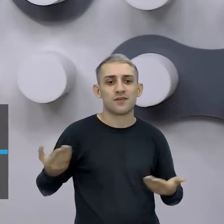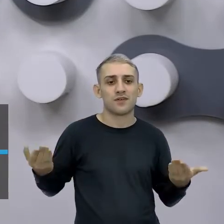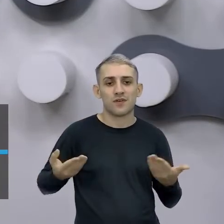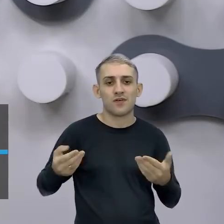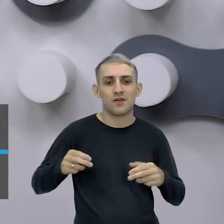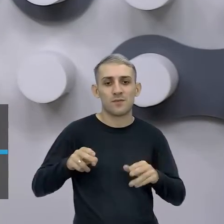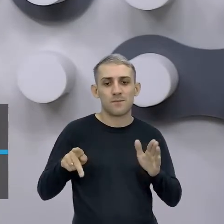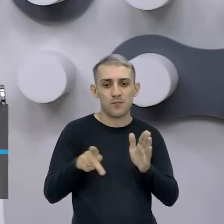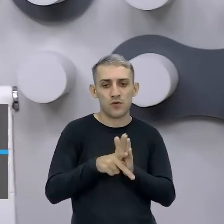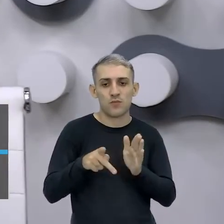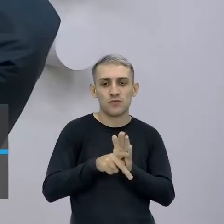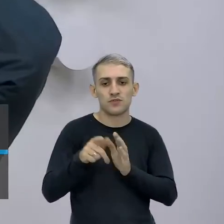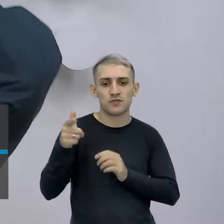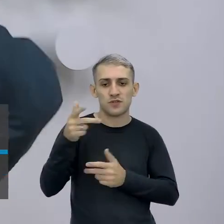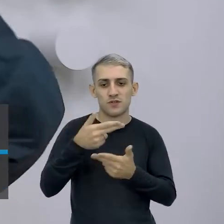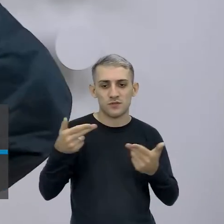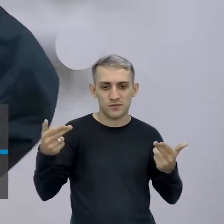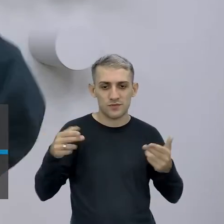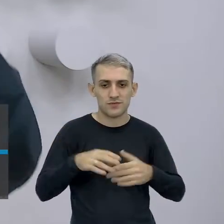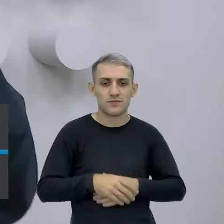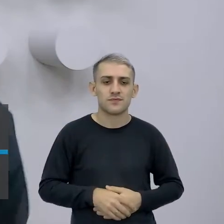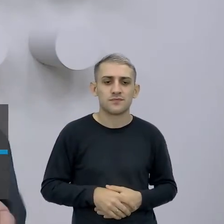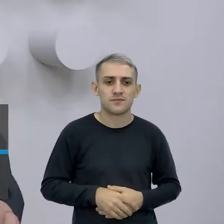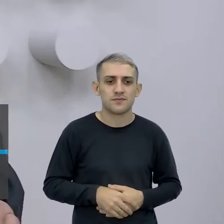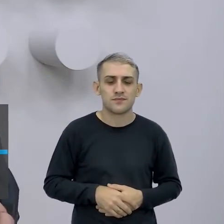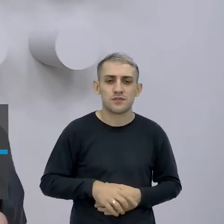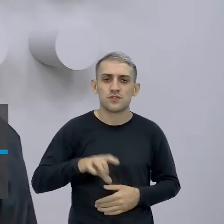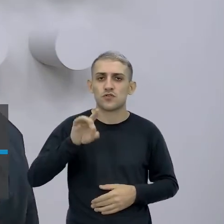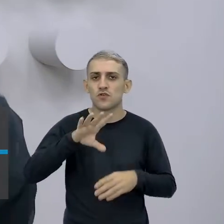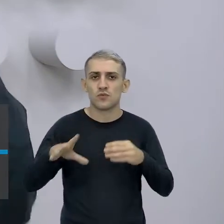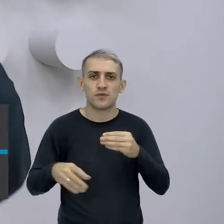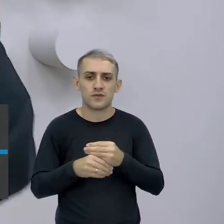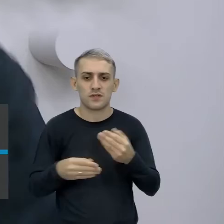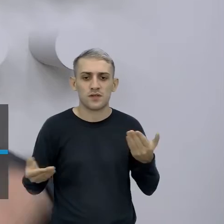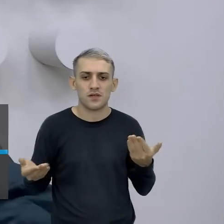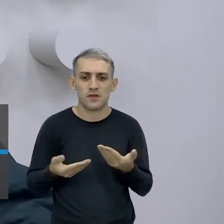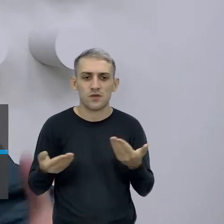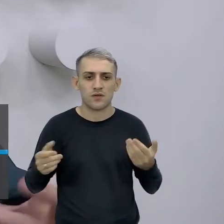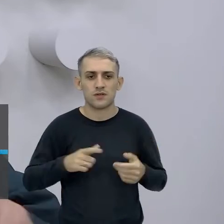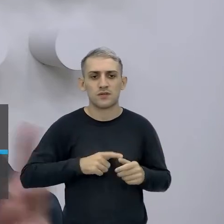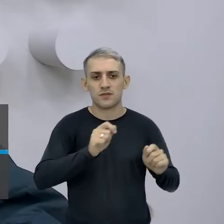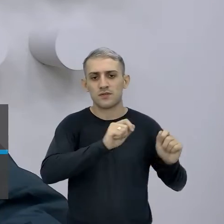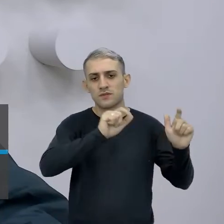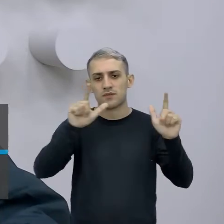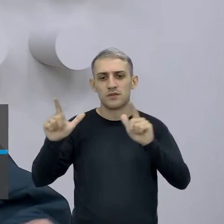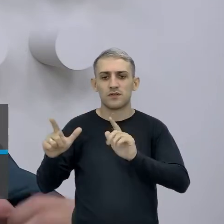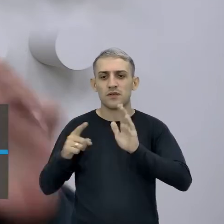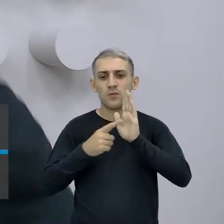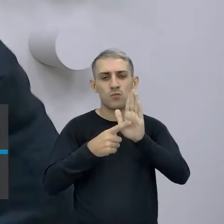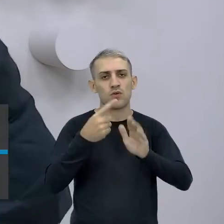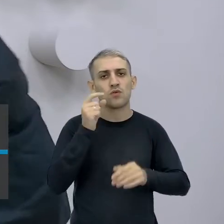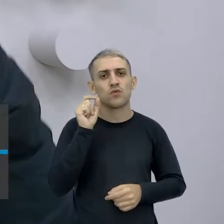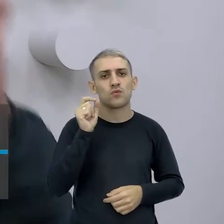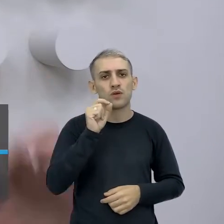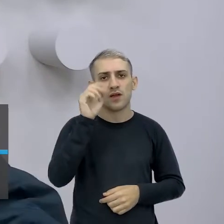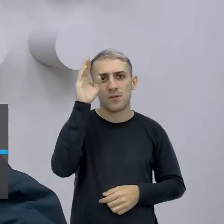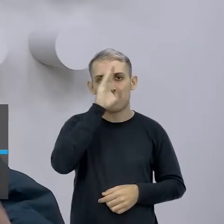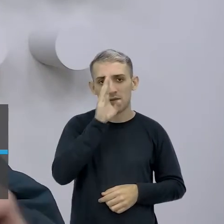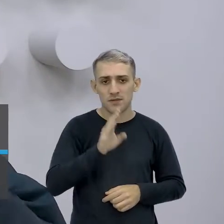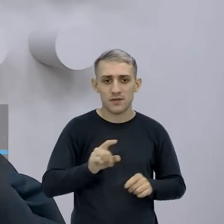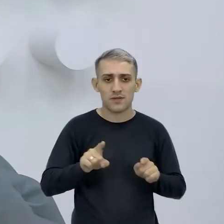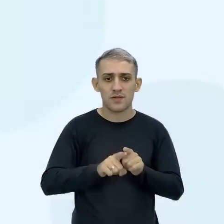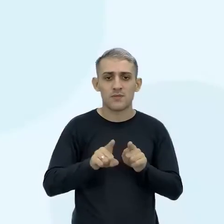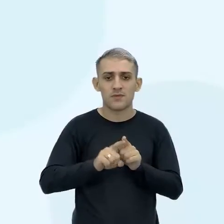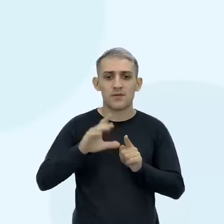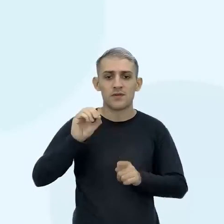de desindustrialização. E uma coisa que eu lembrei, que vai só complementar um pouquinho, né? Mas no LED estava mostrando a bandeira ali da